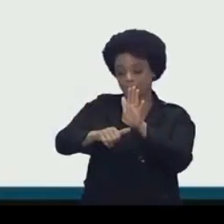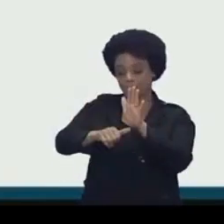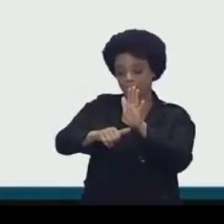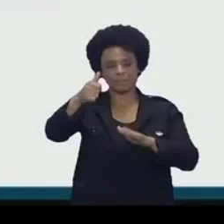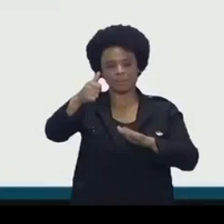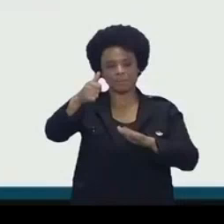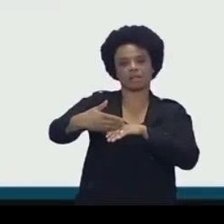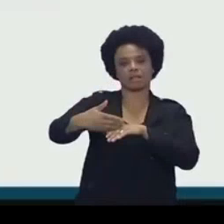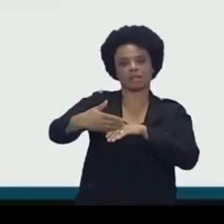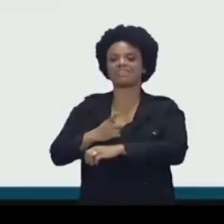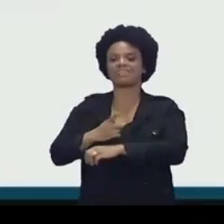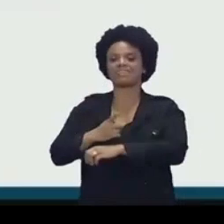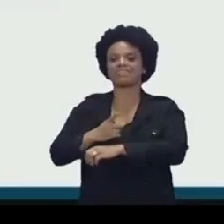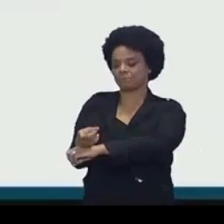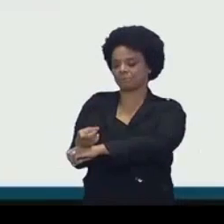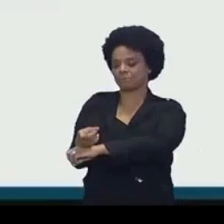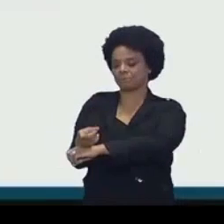uma aceleração,